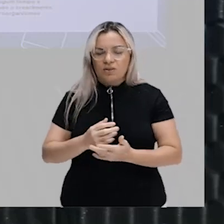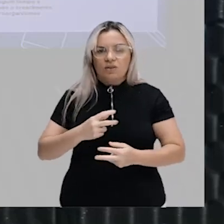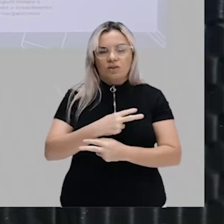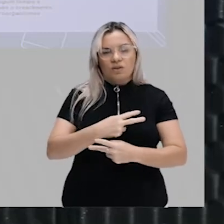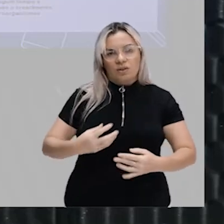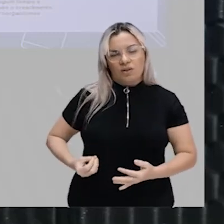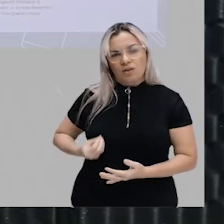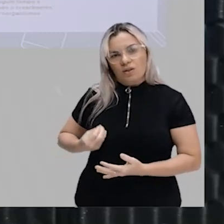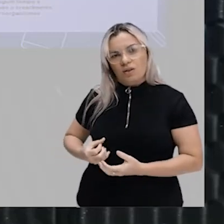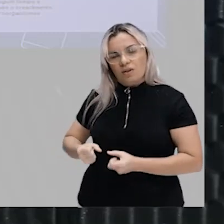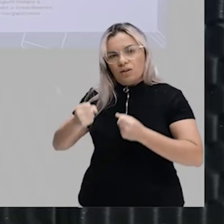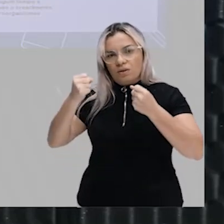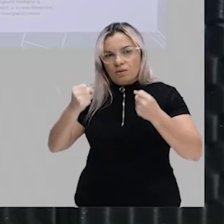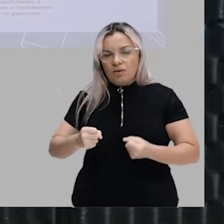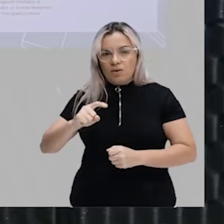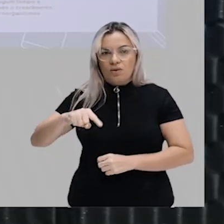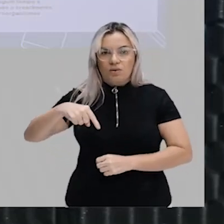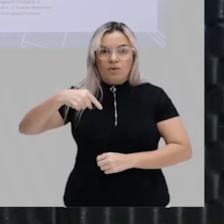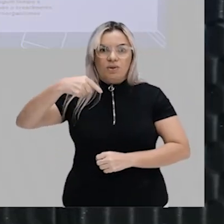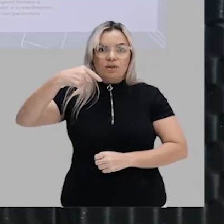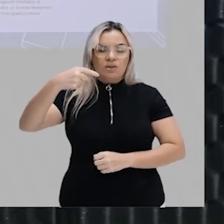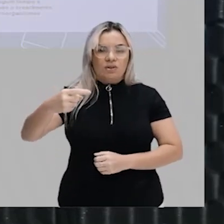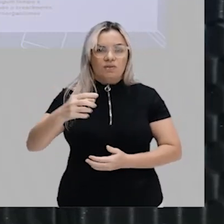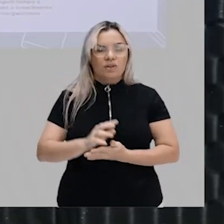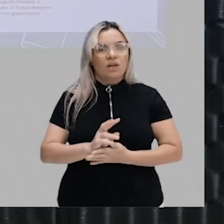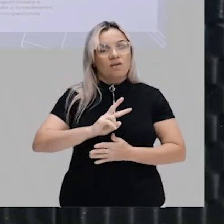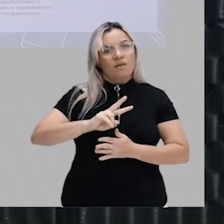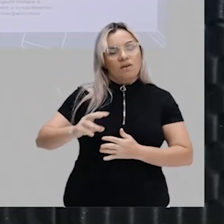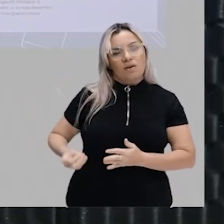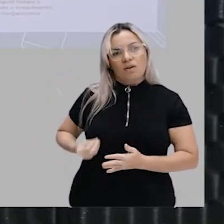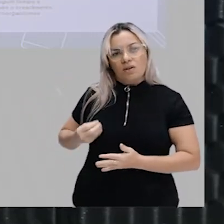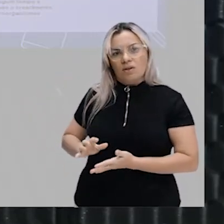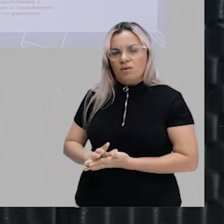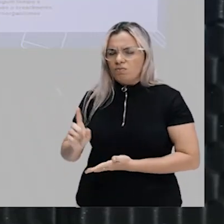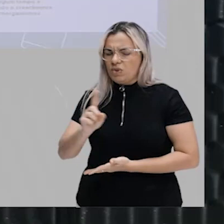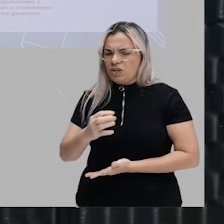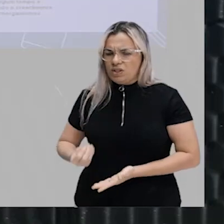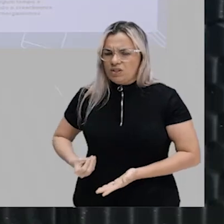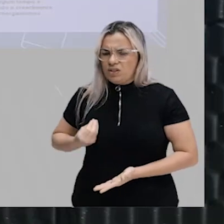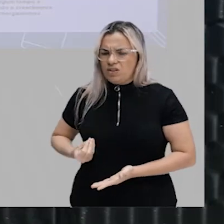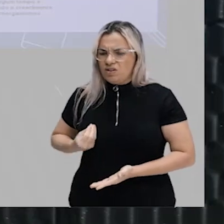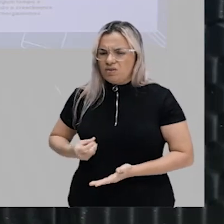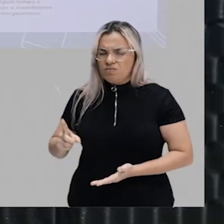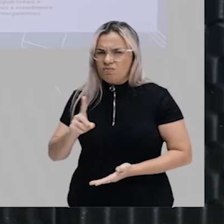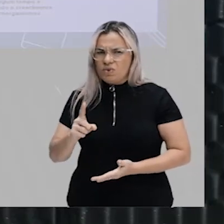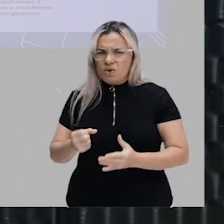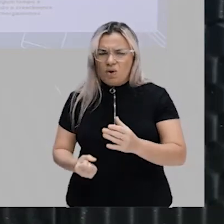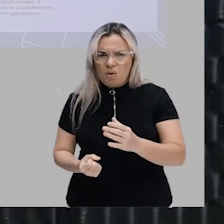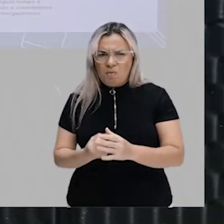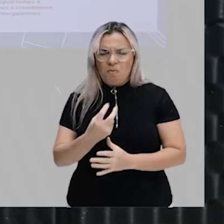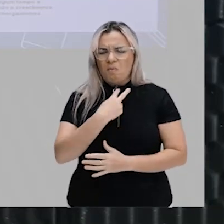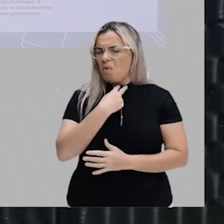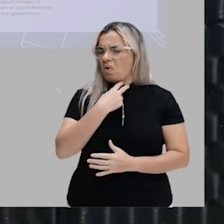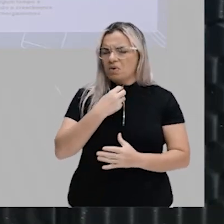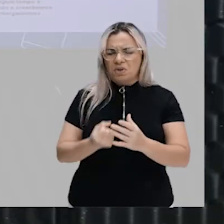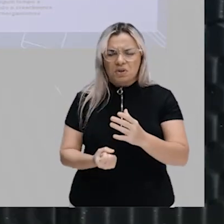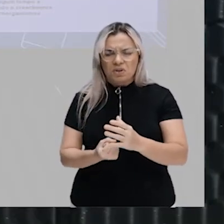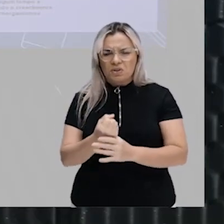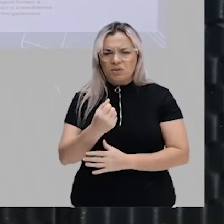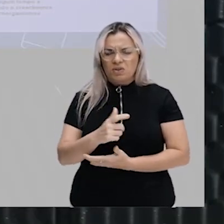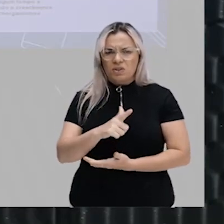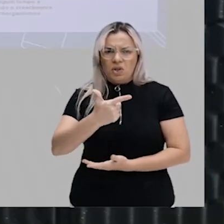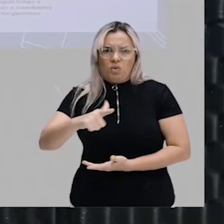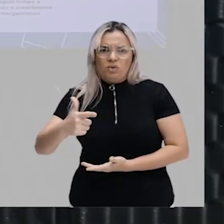vivos só podem dar vida a seres vivos. Seres vivos não podem ser originados por matéria inanimada.